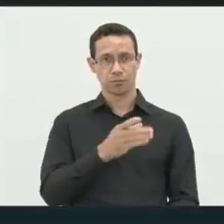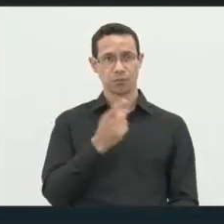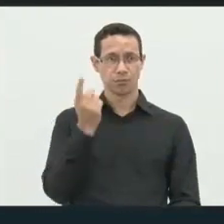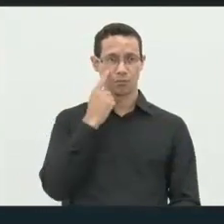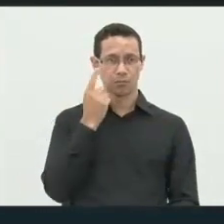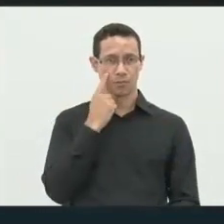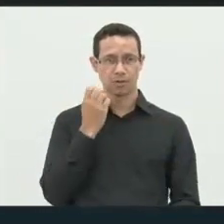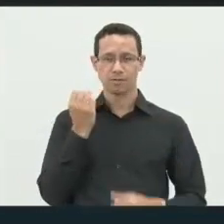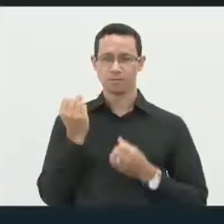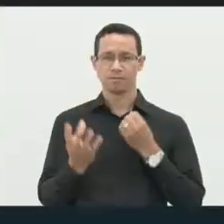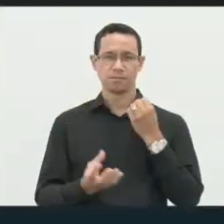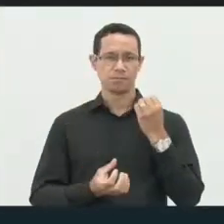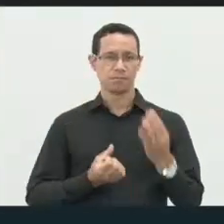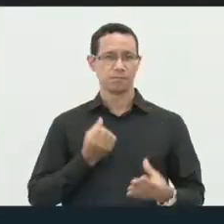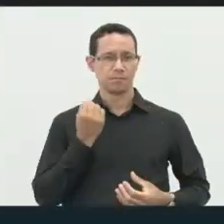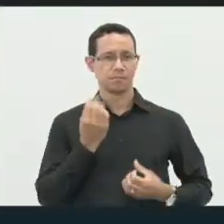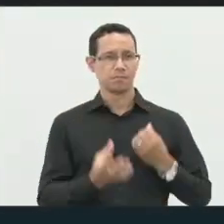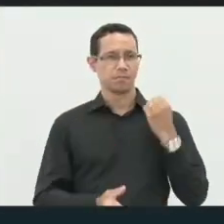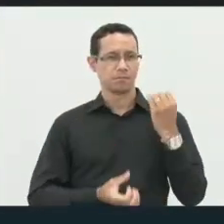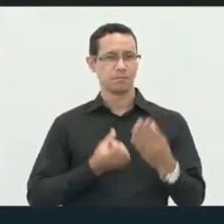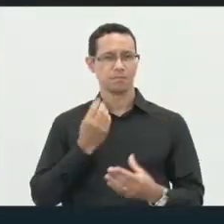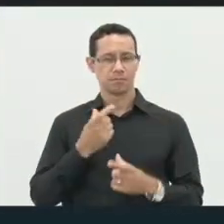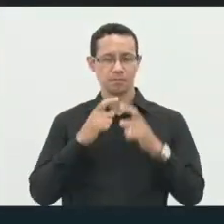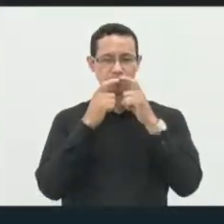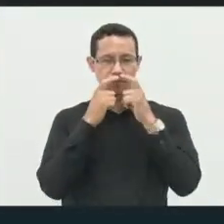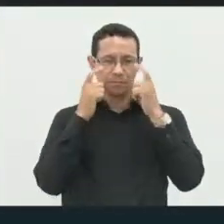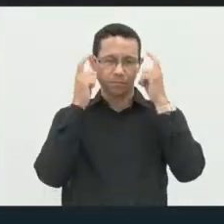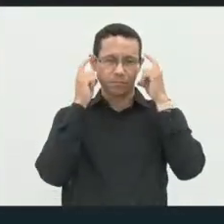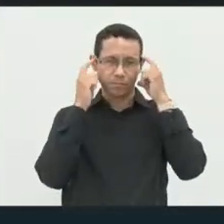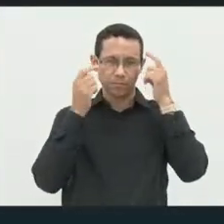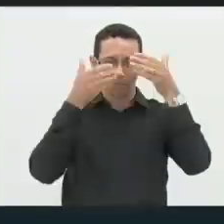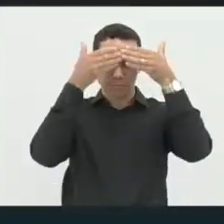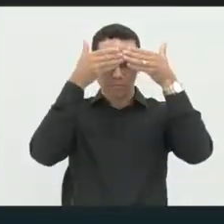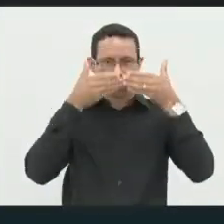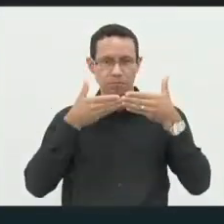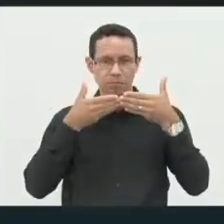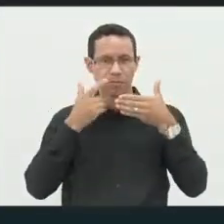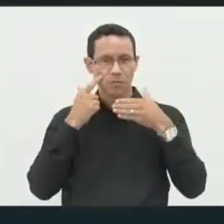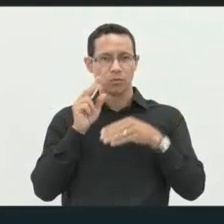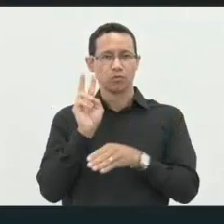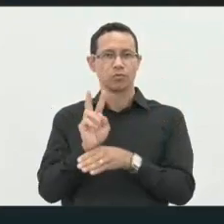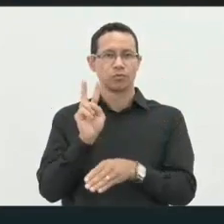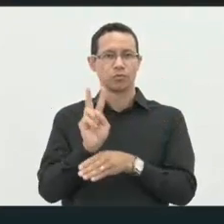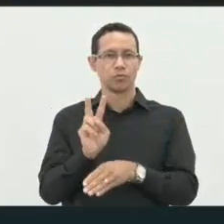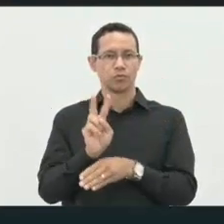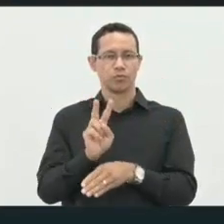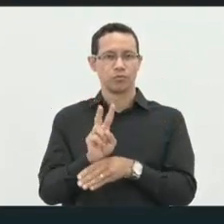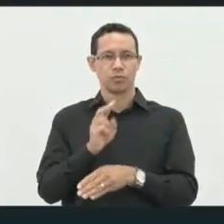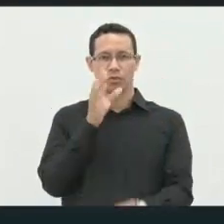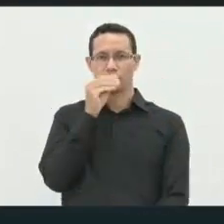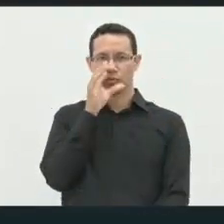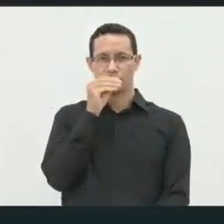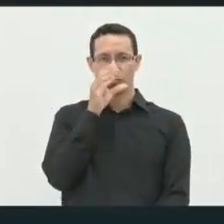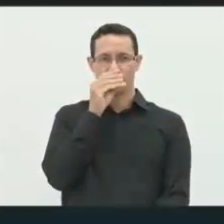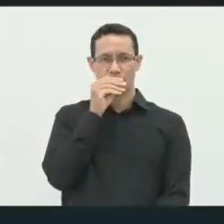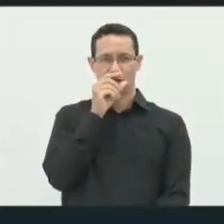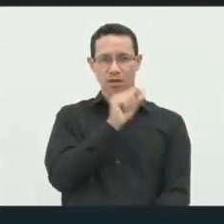doações de protetores faciais para os funcionários